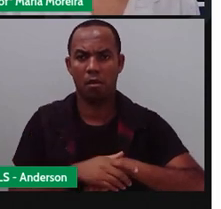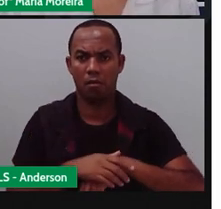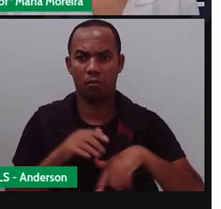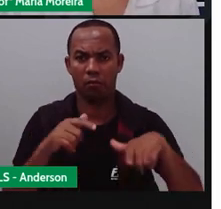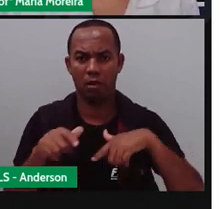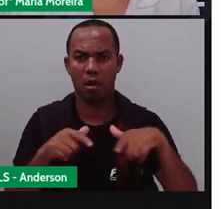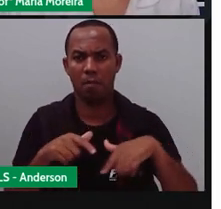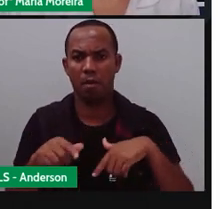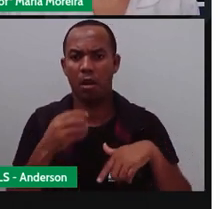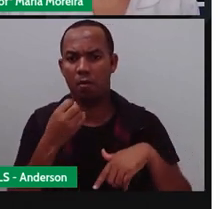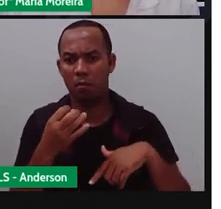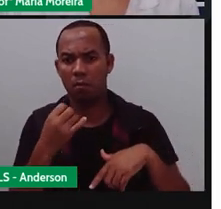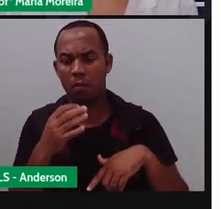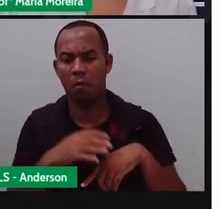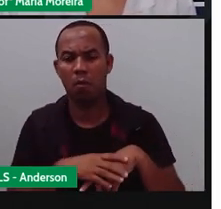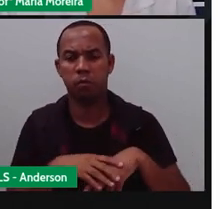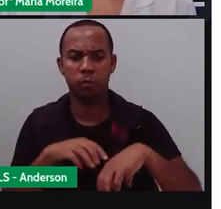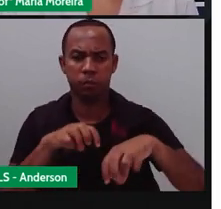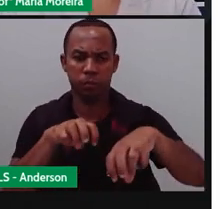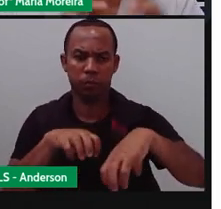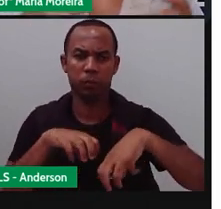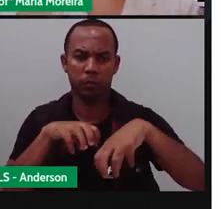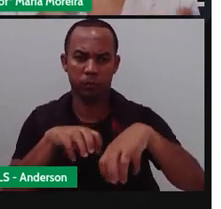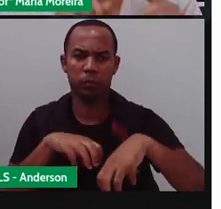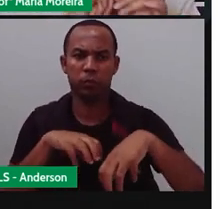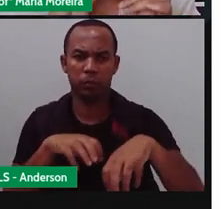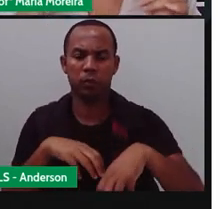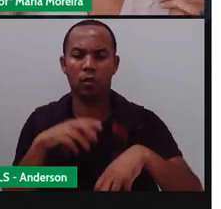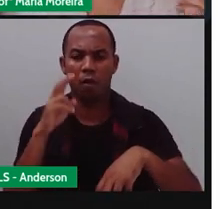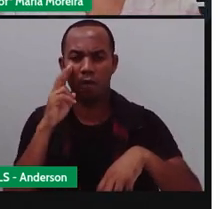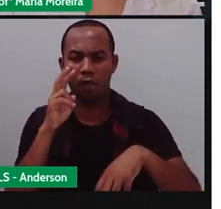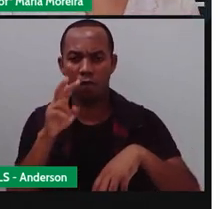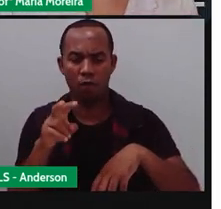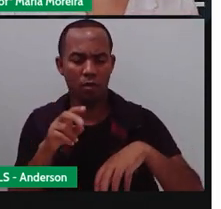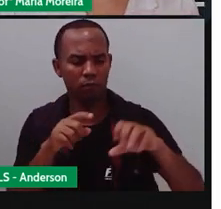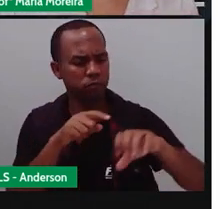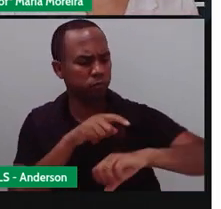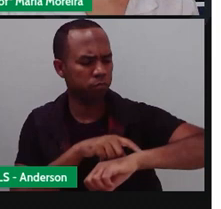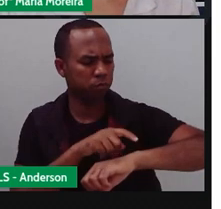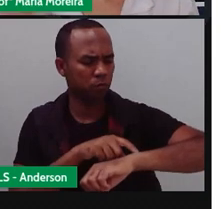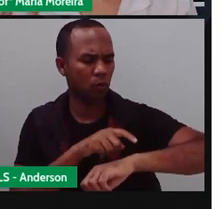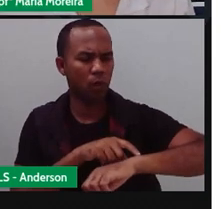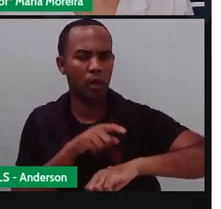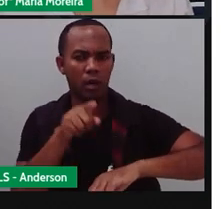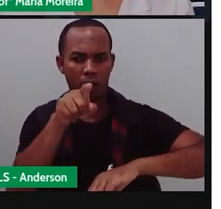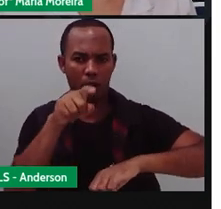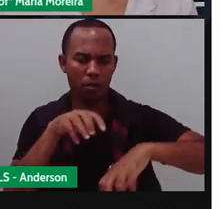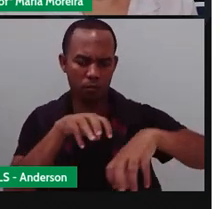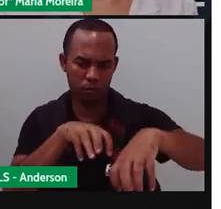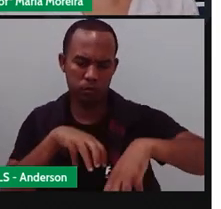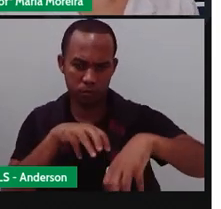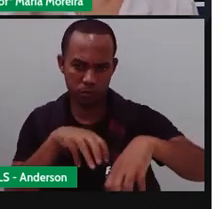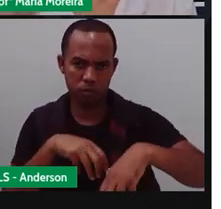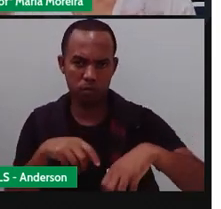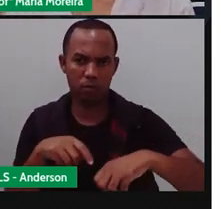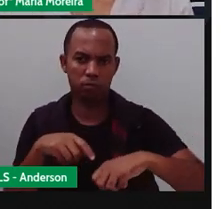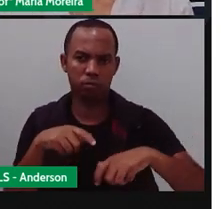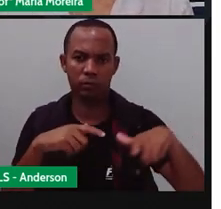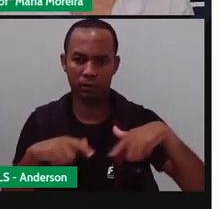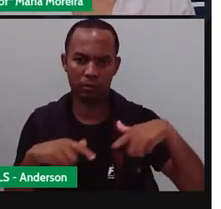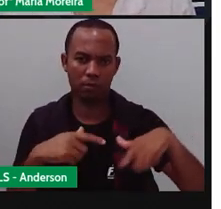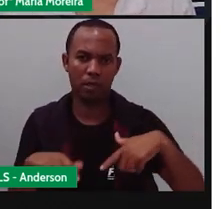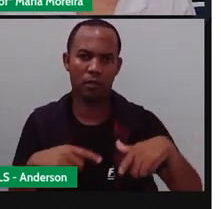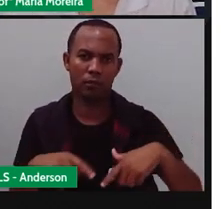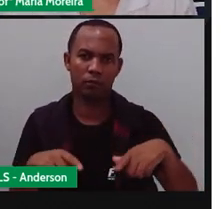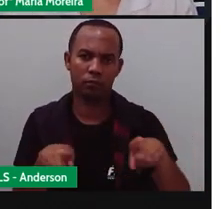aí que tenha um outro veículo pode olhar lá tem a quilometragem do carro da moto do caminhão